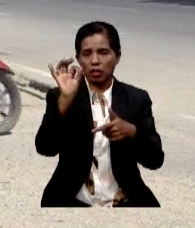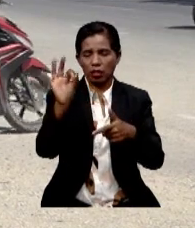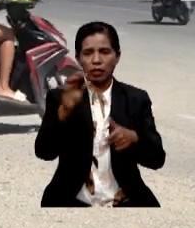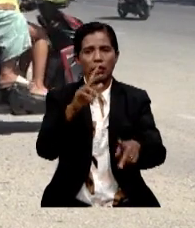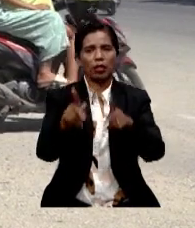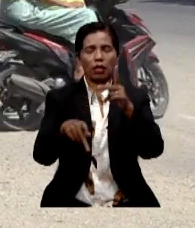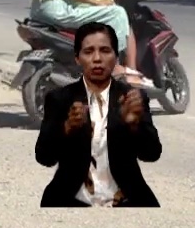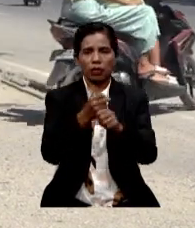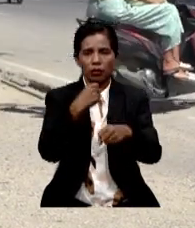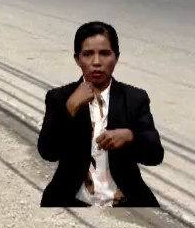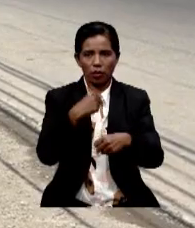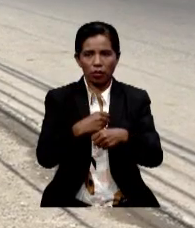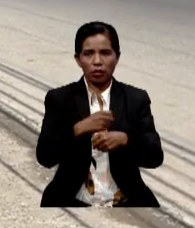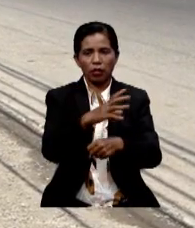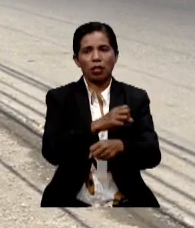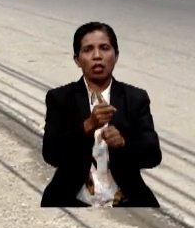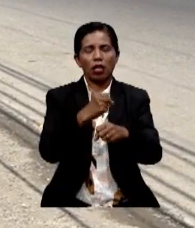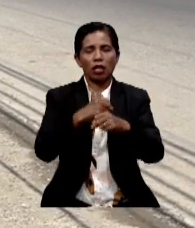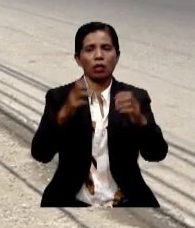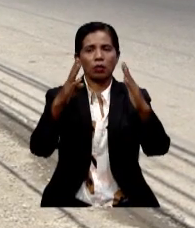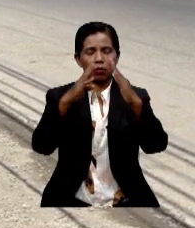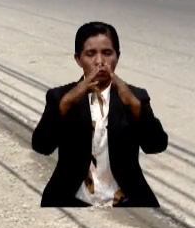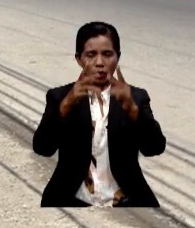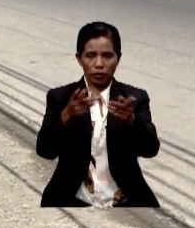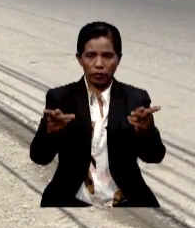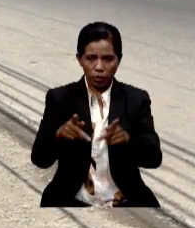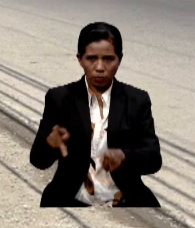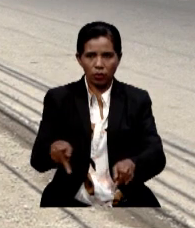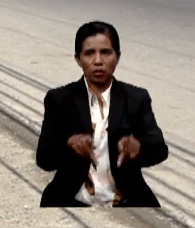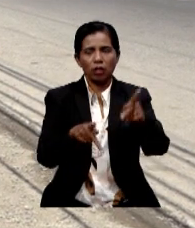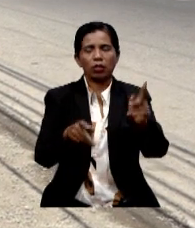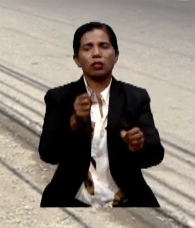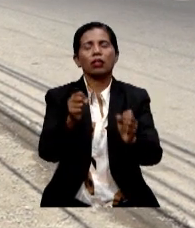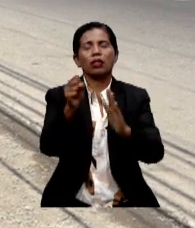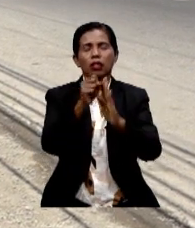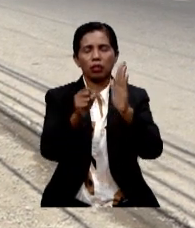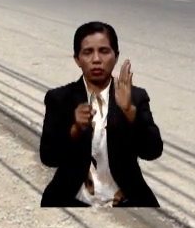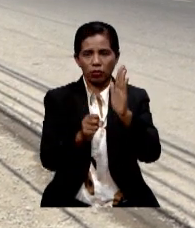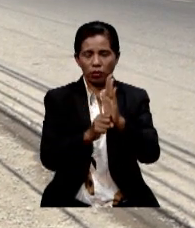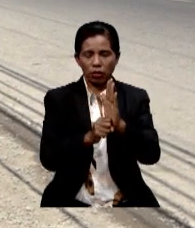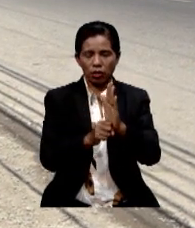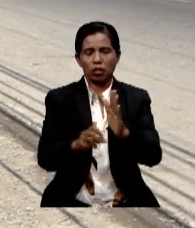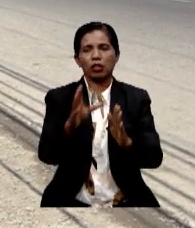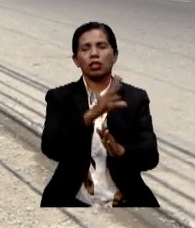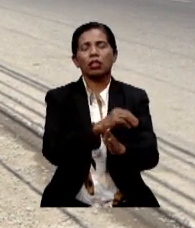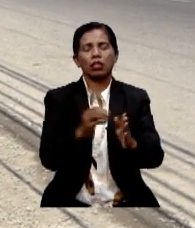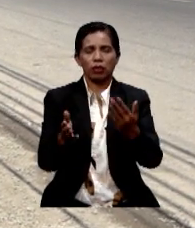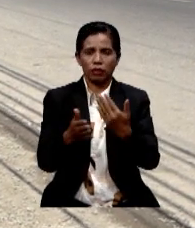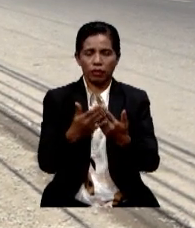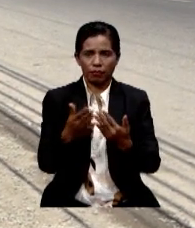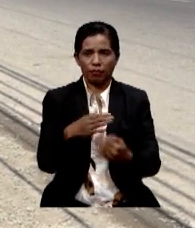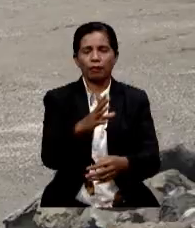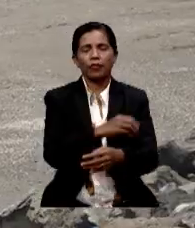atuhalo instalação, com construi uma e a fato em público, mas que o estatuto provisório. Mas que lei